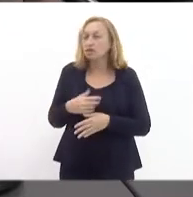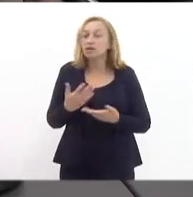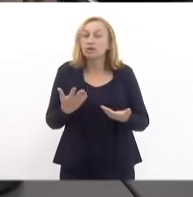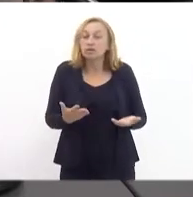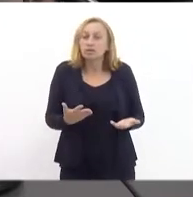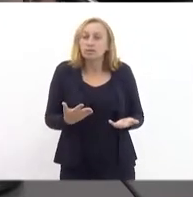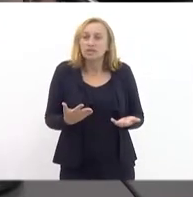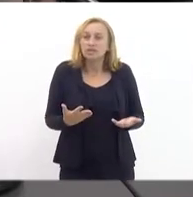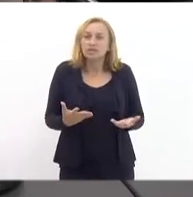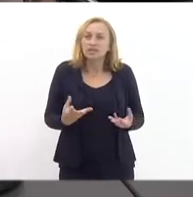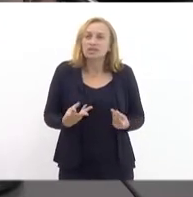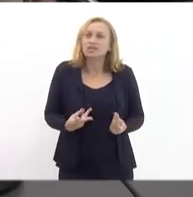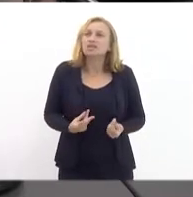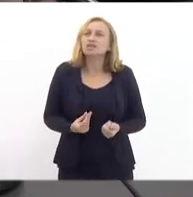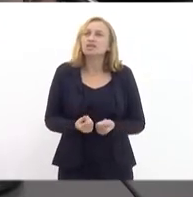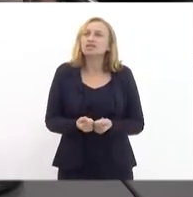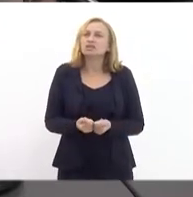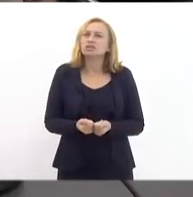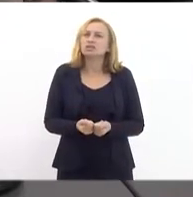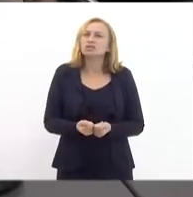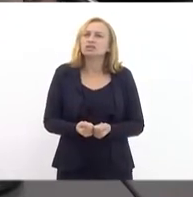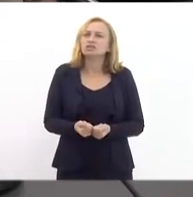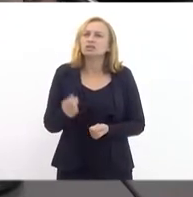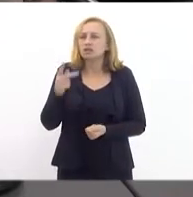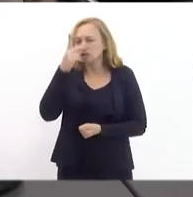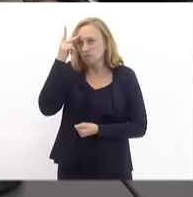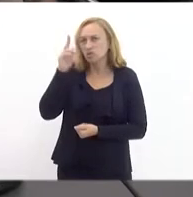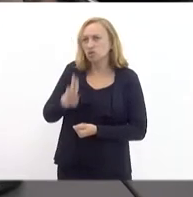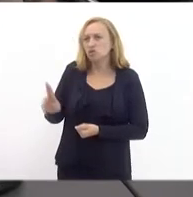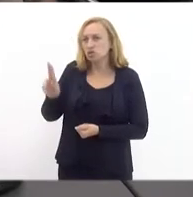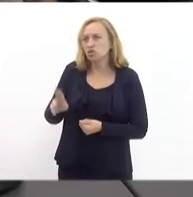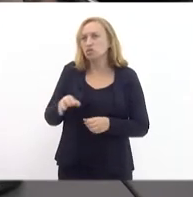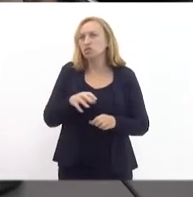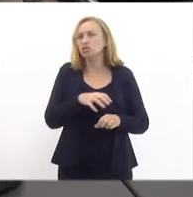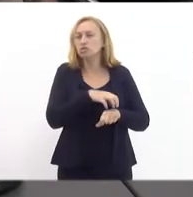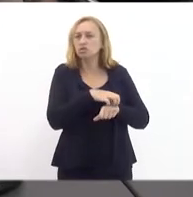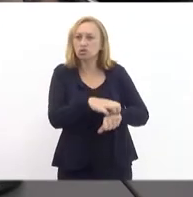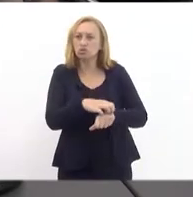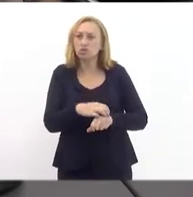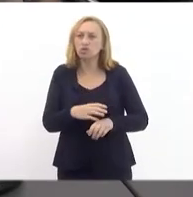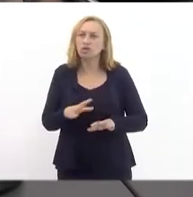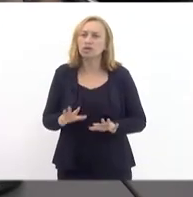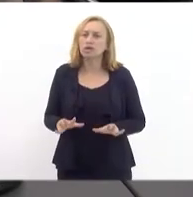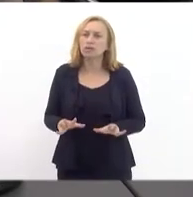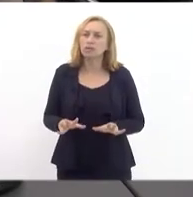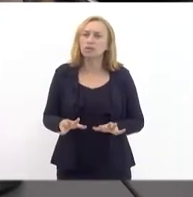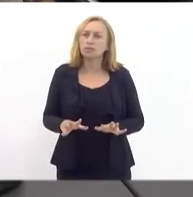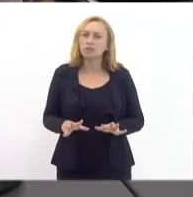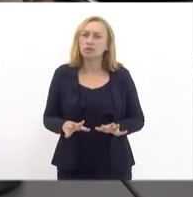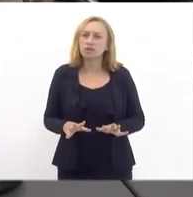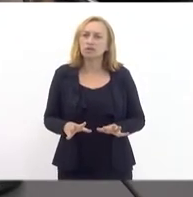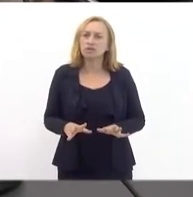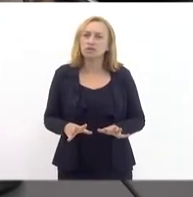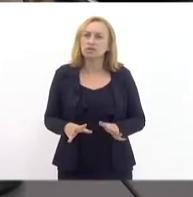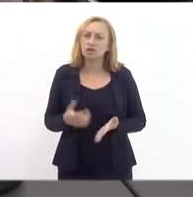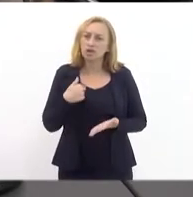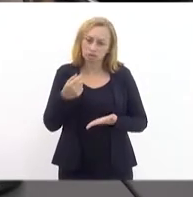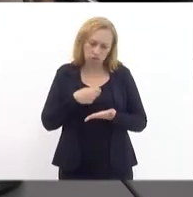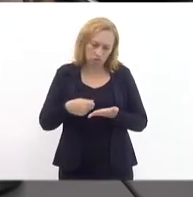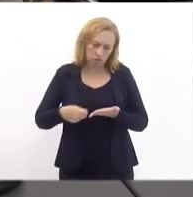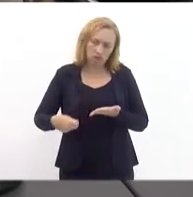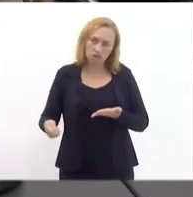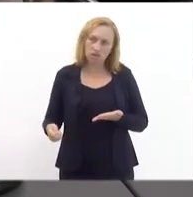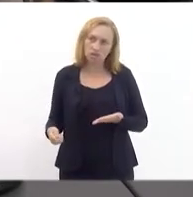muito com a situação do usuário e do transporte em si, da concessão em si. E estou anotando também, vou